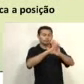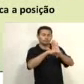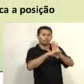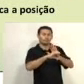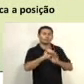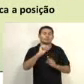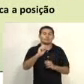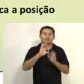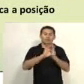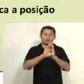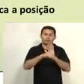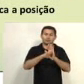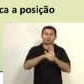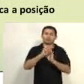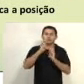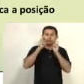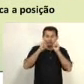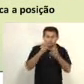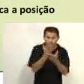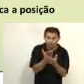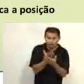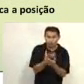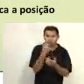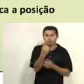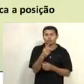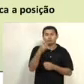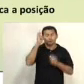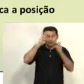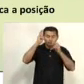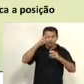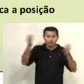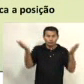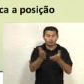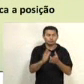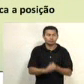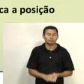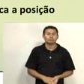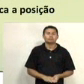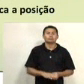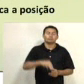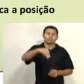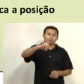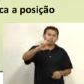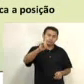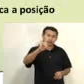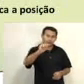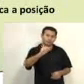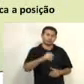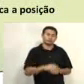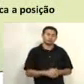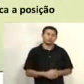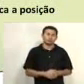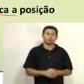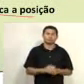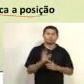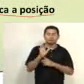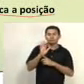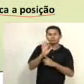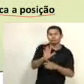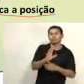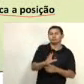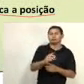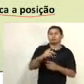esses que vimos na teleaula 1. Vamos relembrá-los então. A média populacional indica